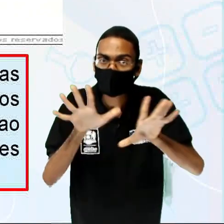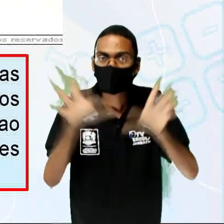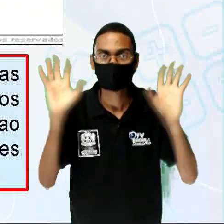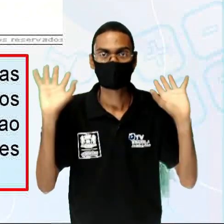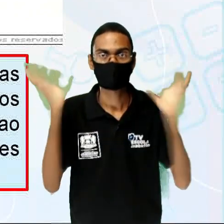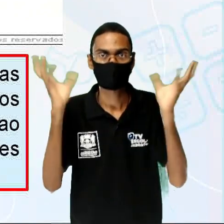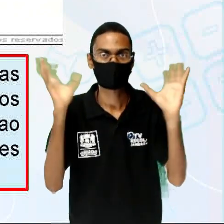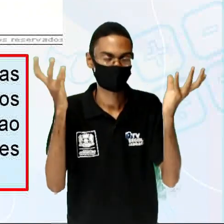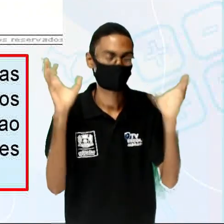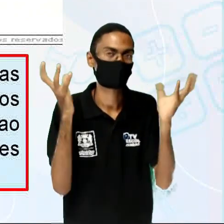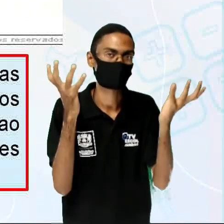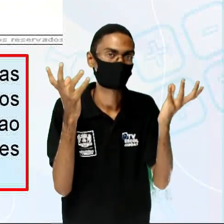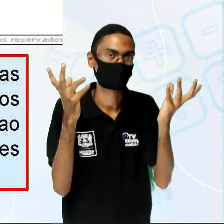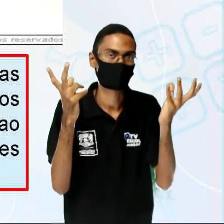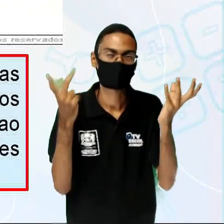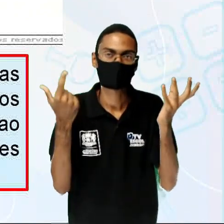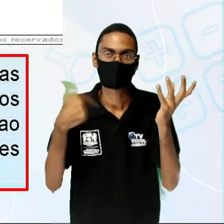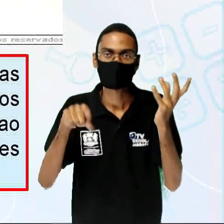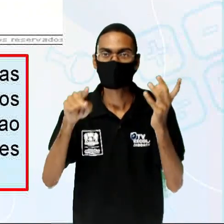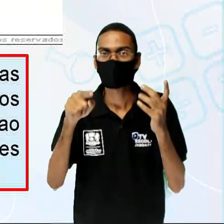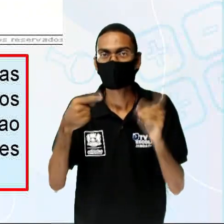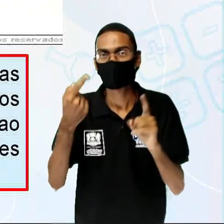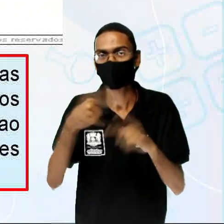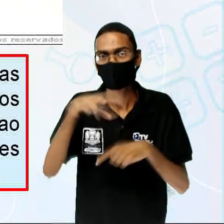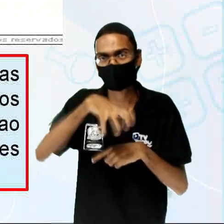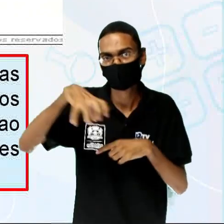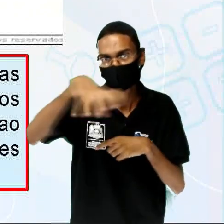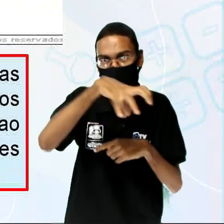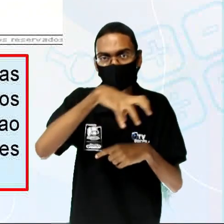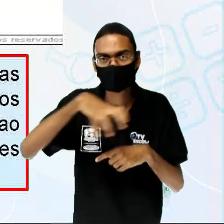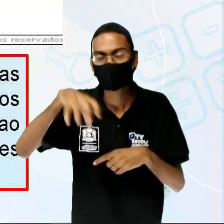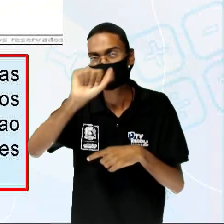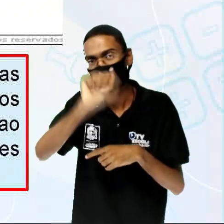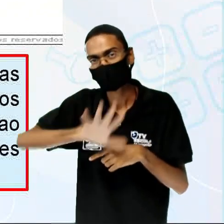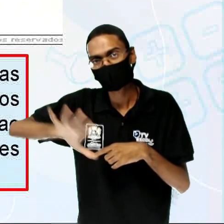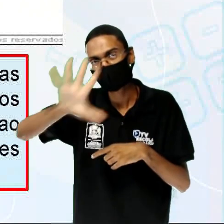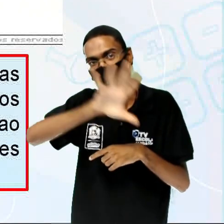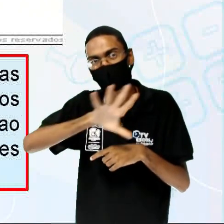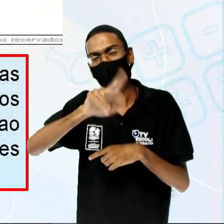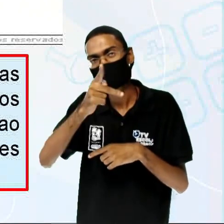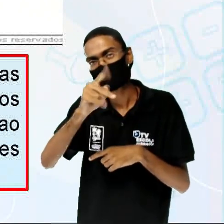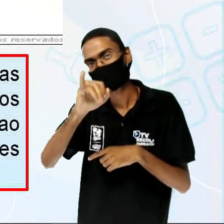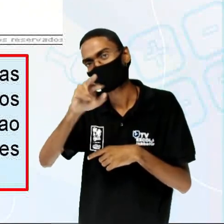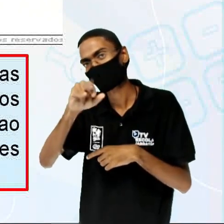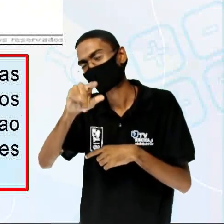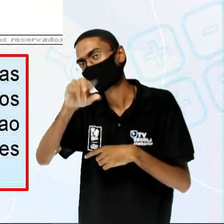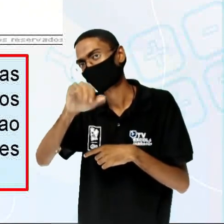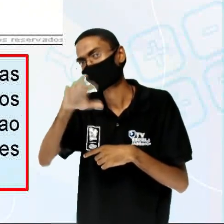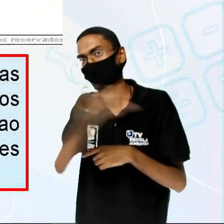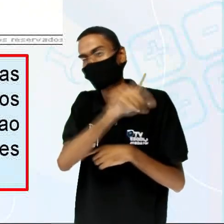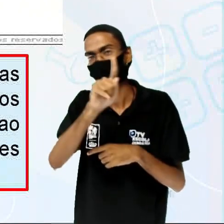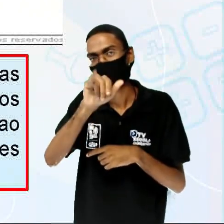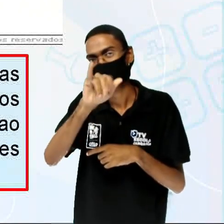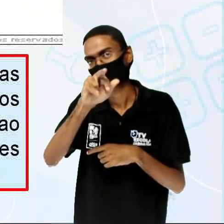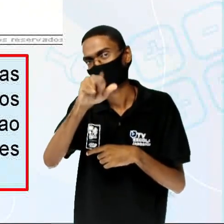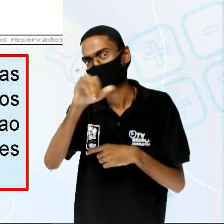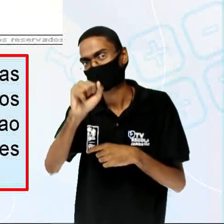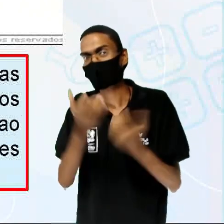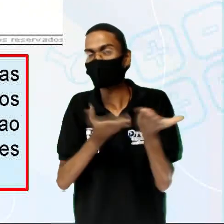distribuição climática, né, pelo continente asiático. Então, a gente tem polar ou glacial, a gente tem